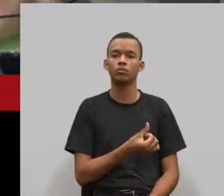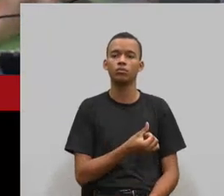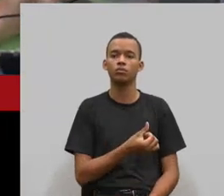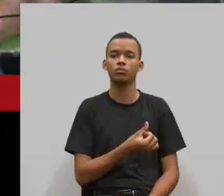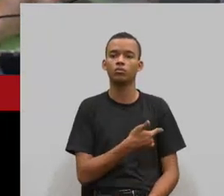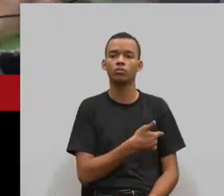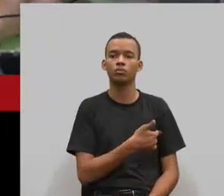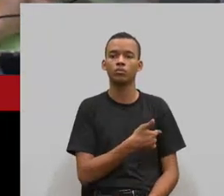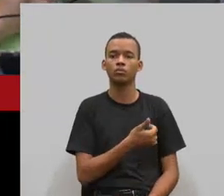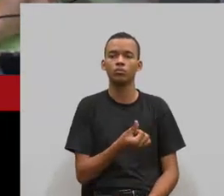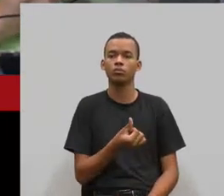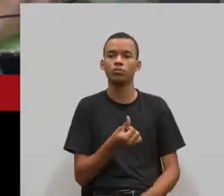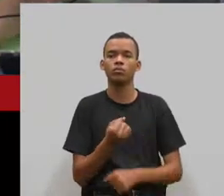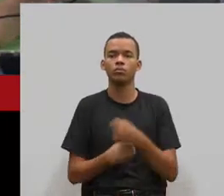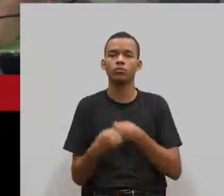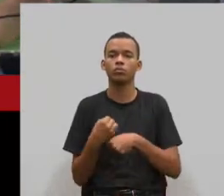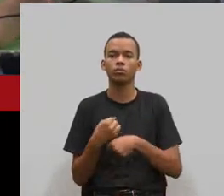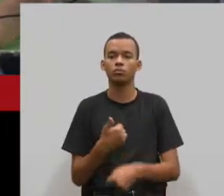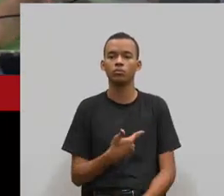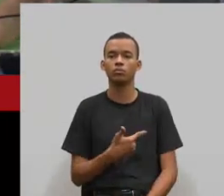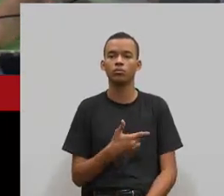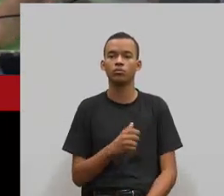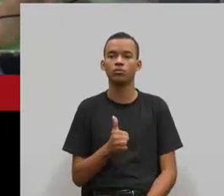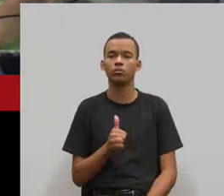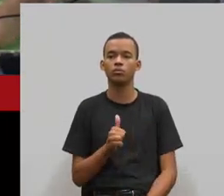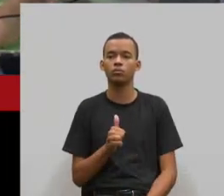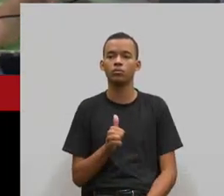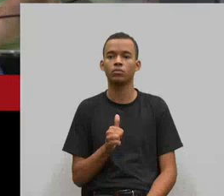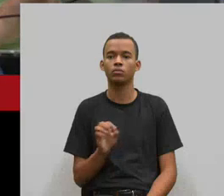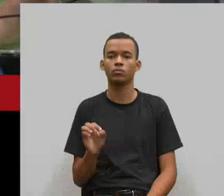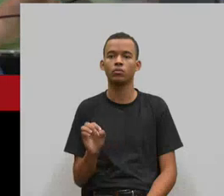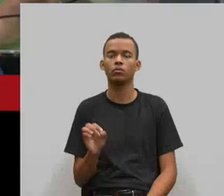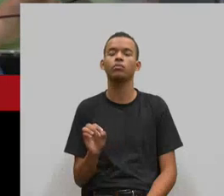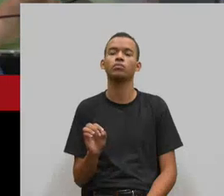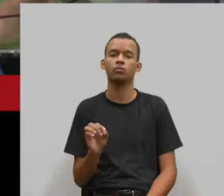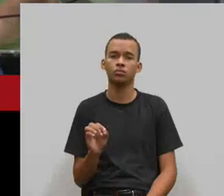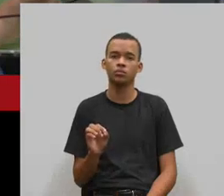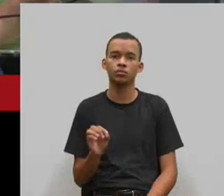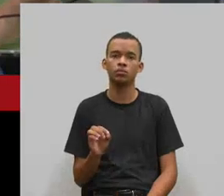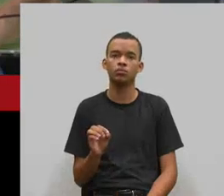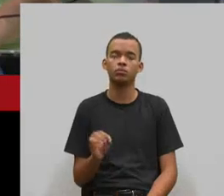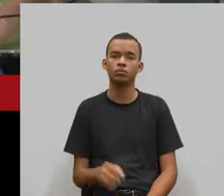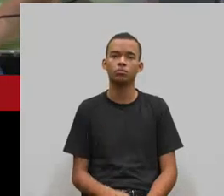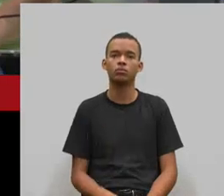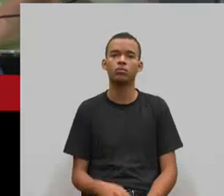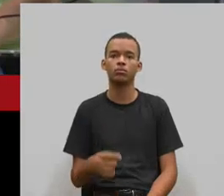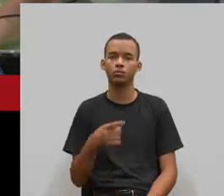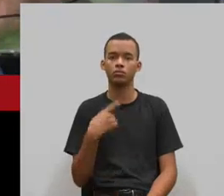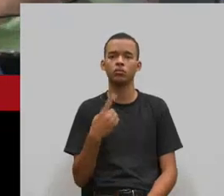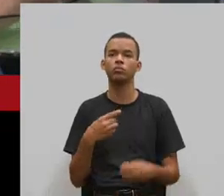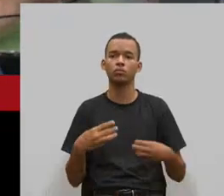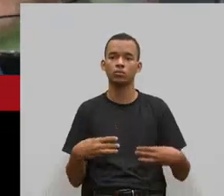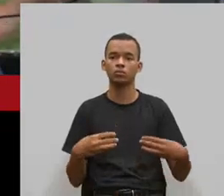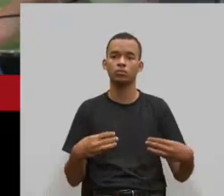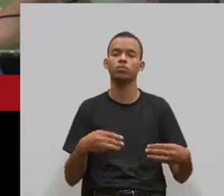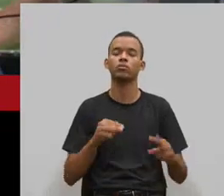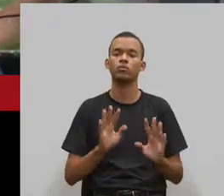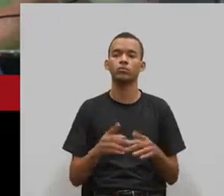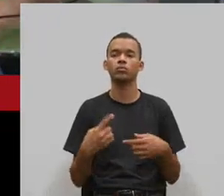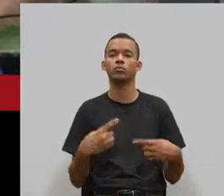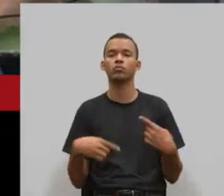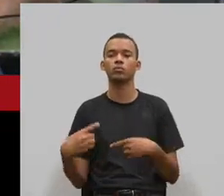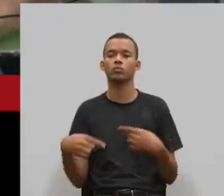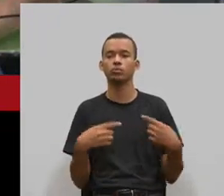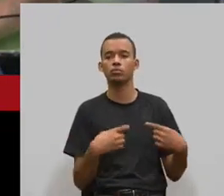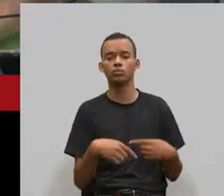obesas e com mobilidade reduzida que era mais ISO nós estamos debatendo só sobre as